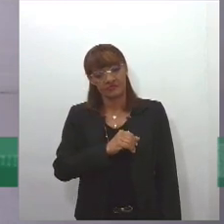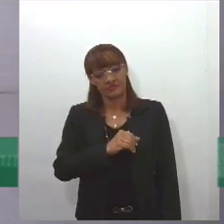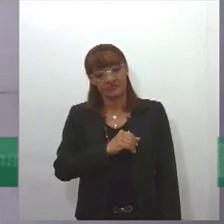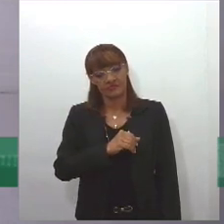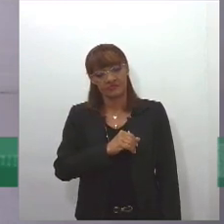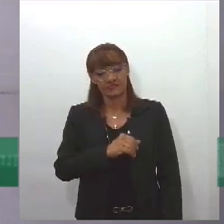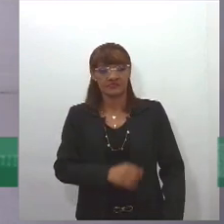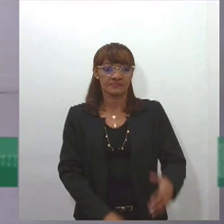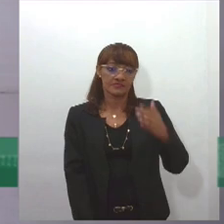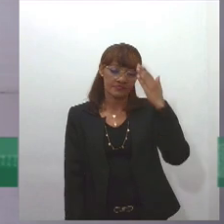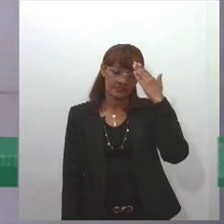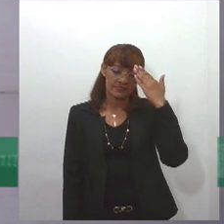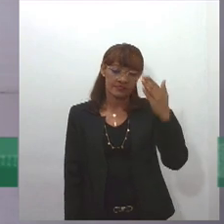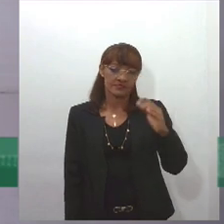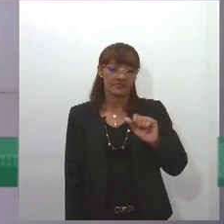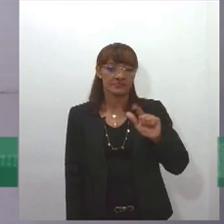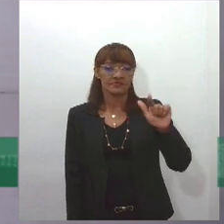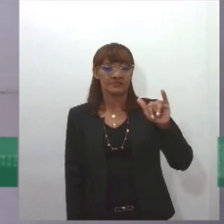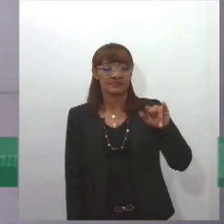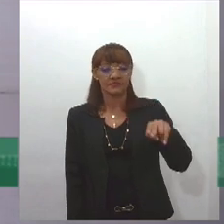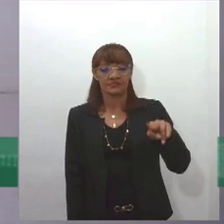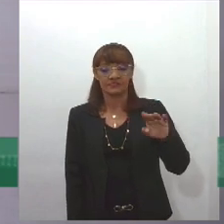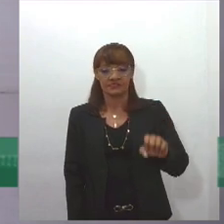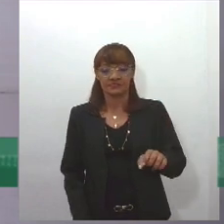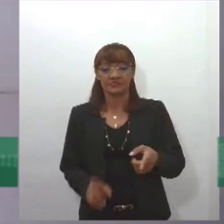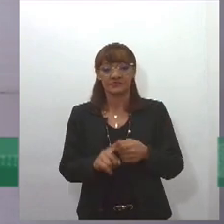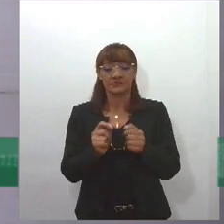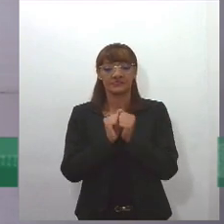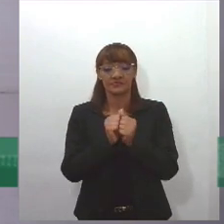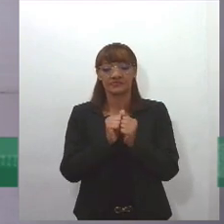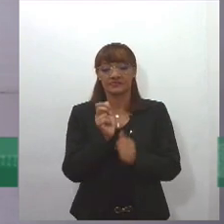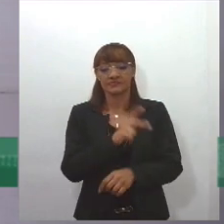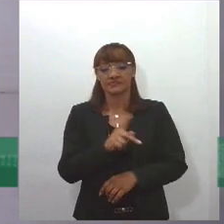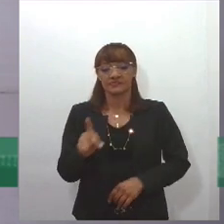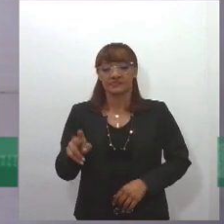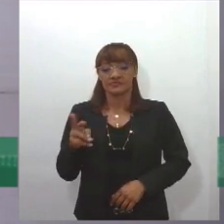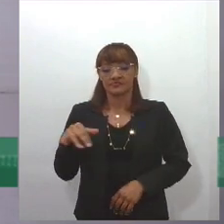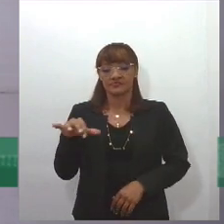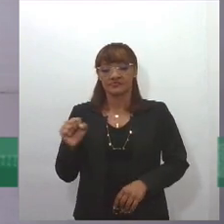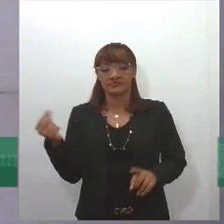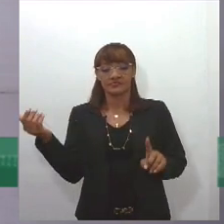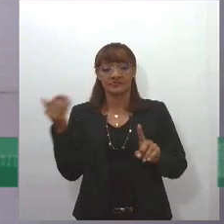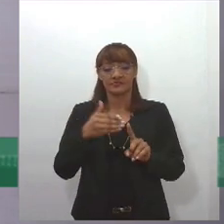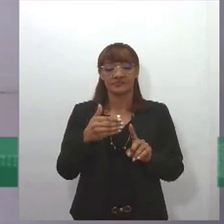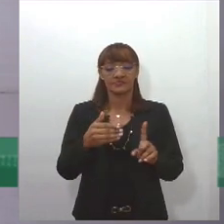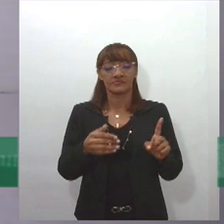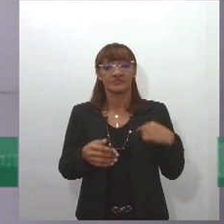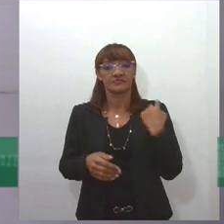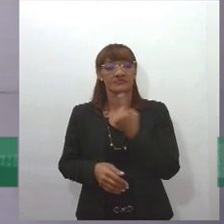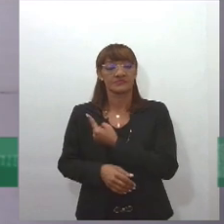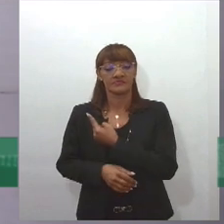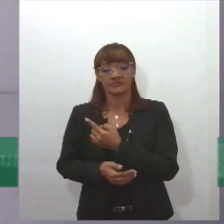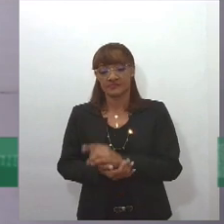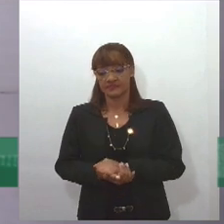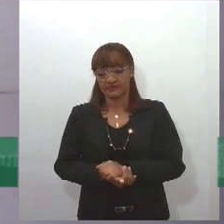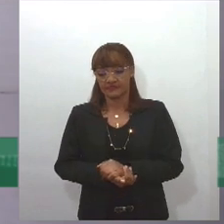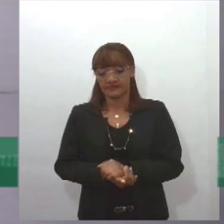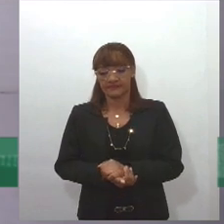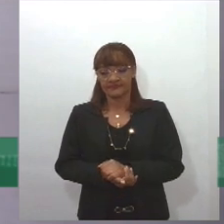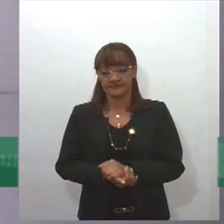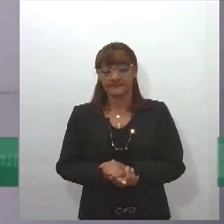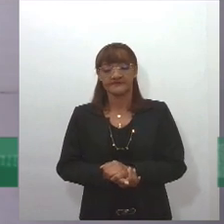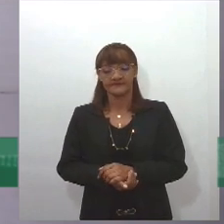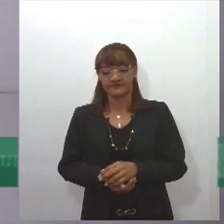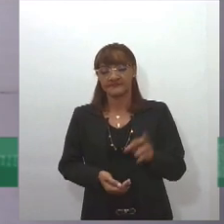participação aqui ao lado do professor mar Cintra que é uma referência para nós e eu concordo e ratifique